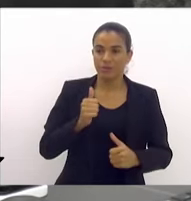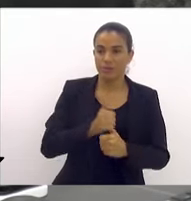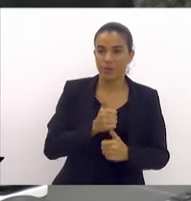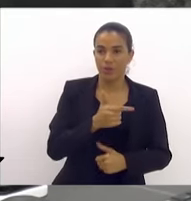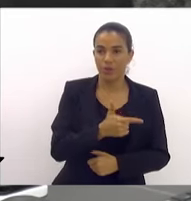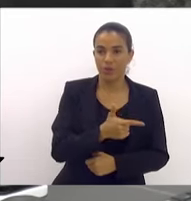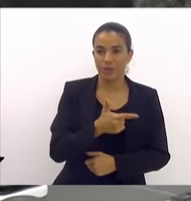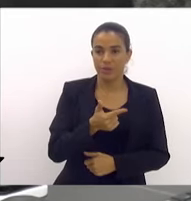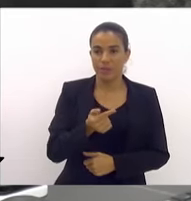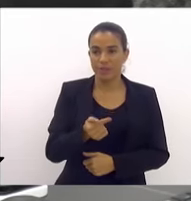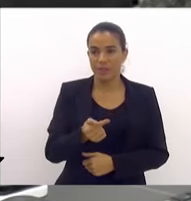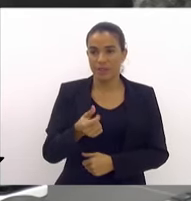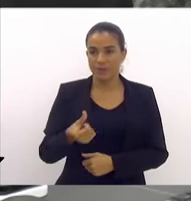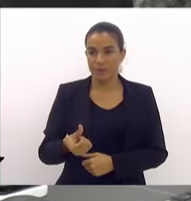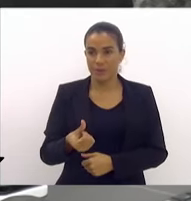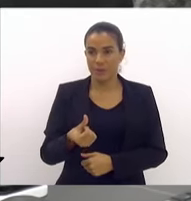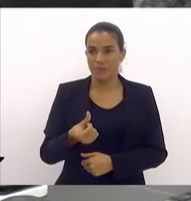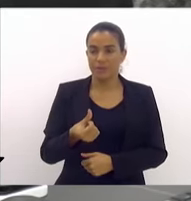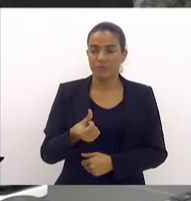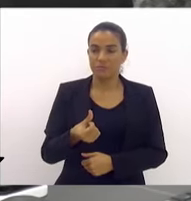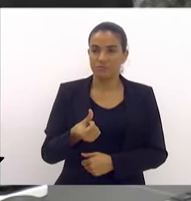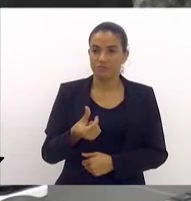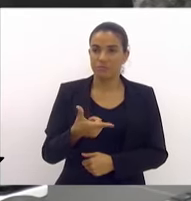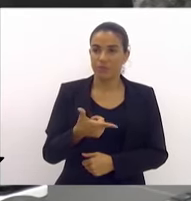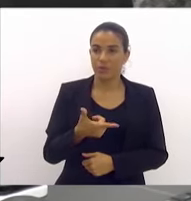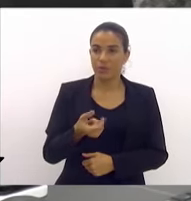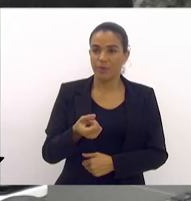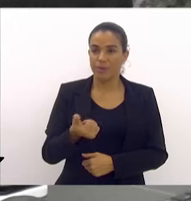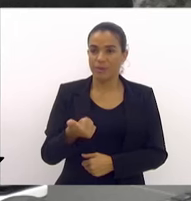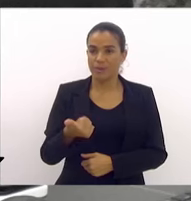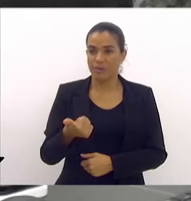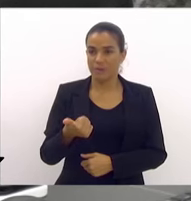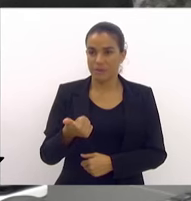276 de 23. Aqueles que aprovam a apreciação agora...